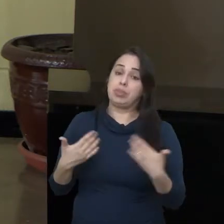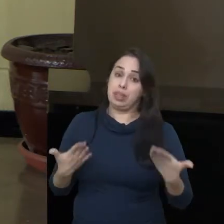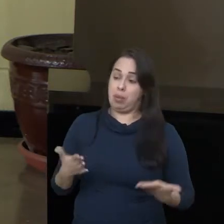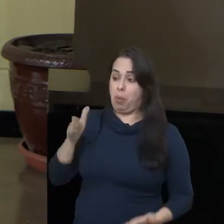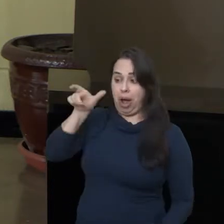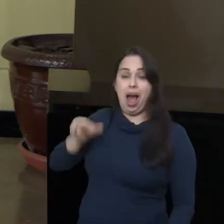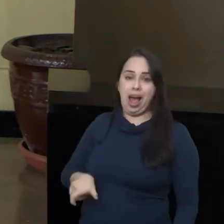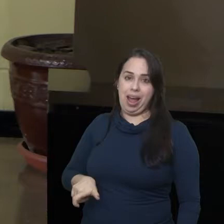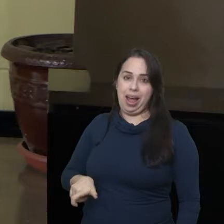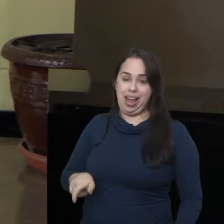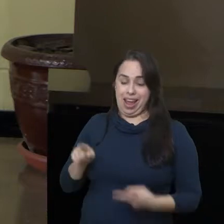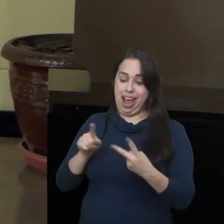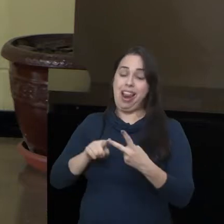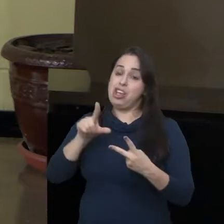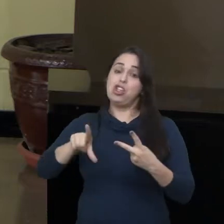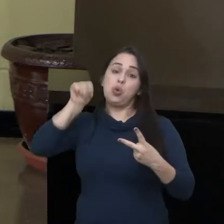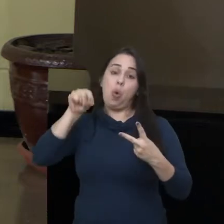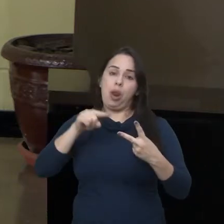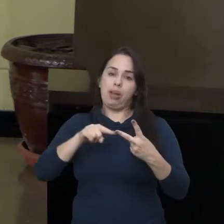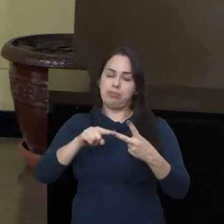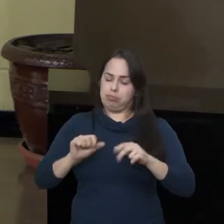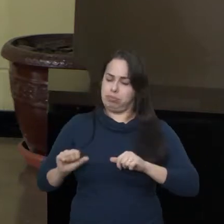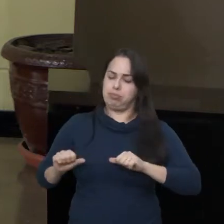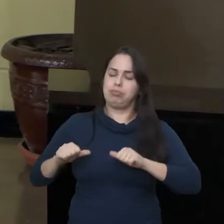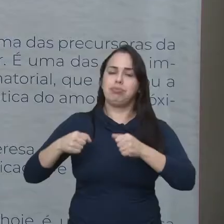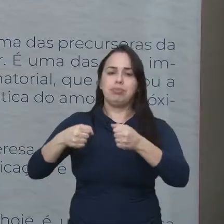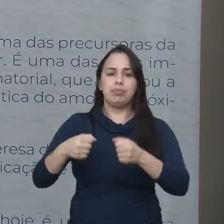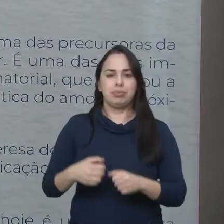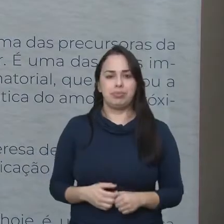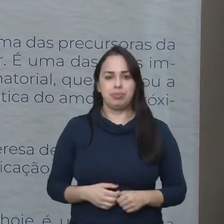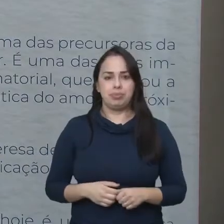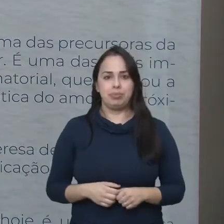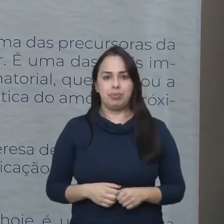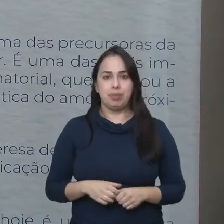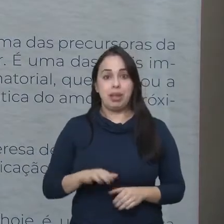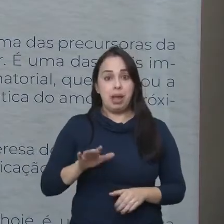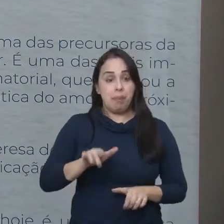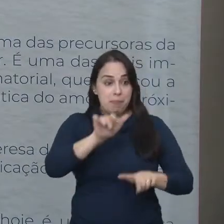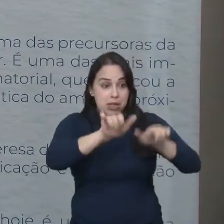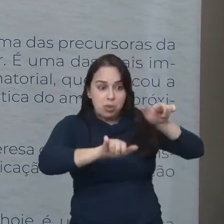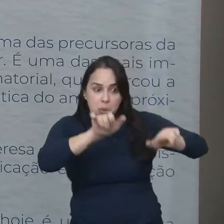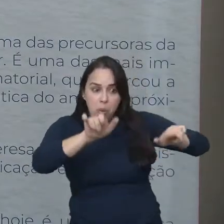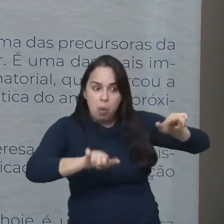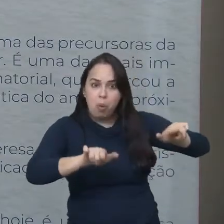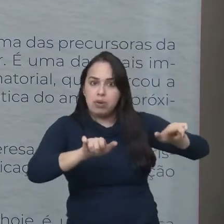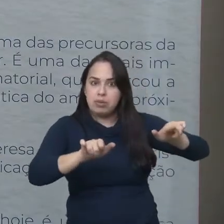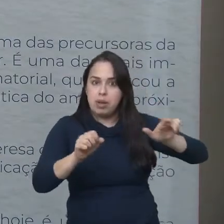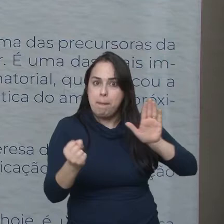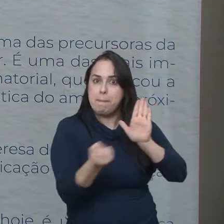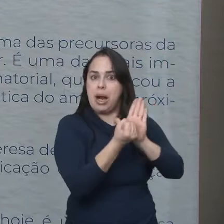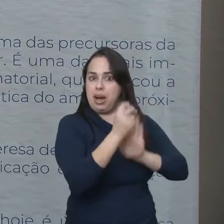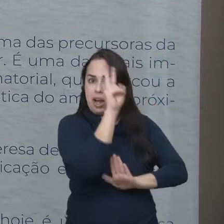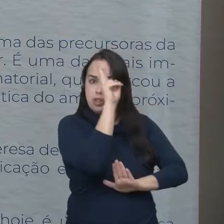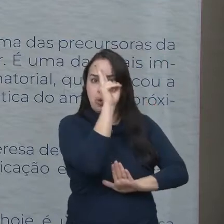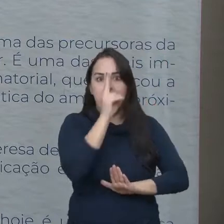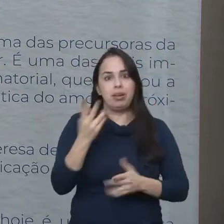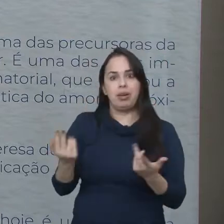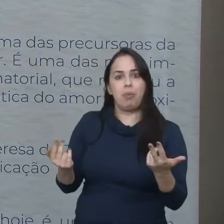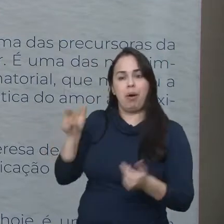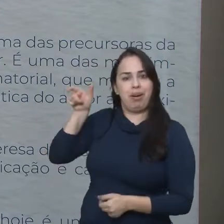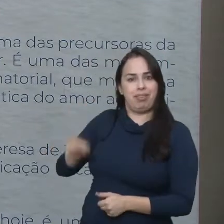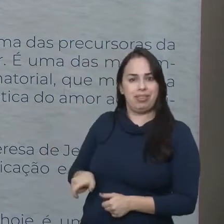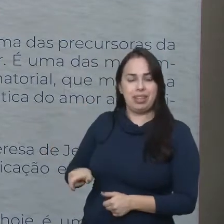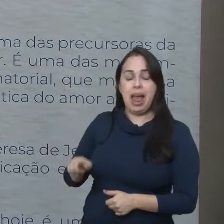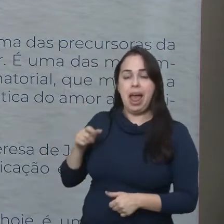e vão à luta. A Madre foi essa segunda opção. Há pessoas que passam pela história deixando marcas.